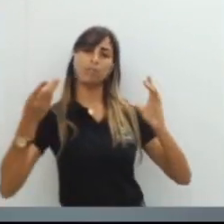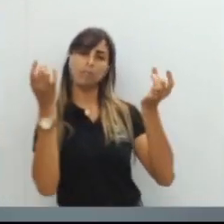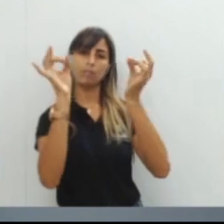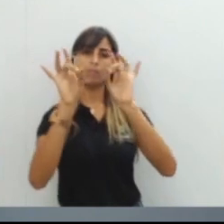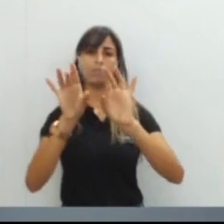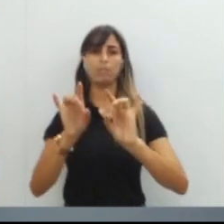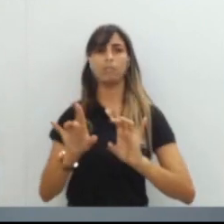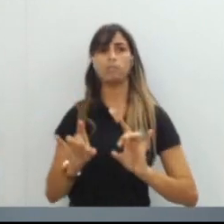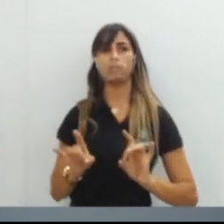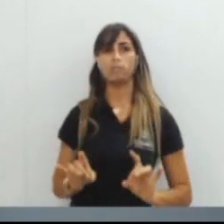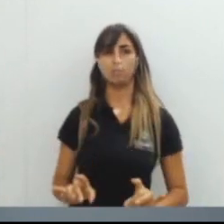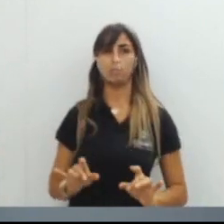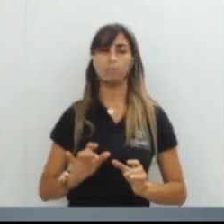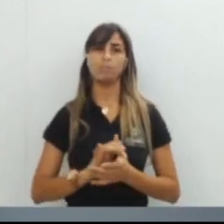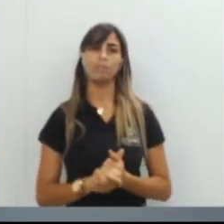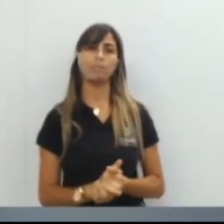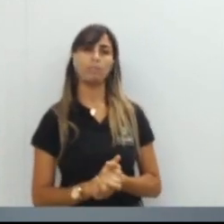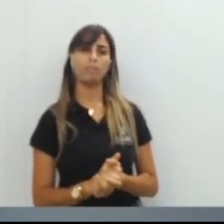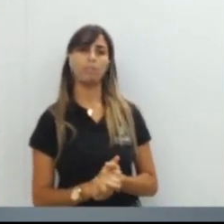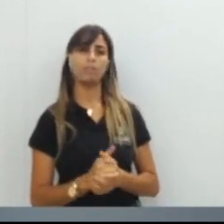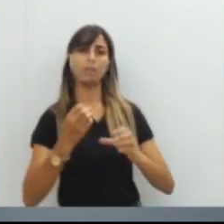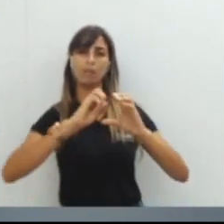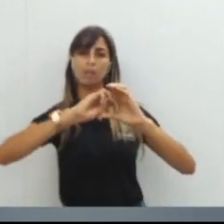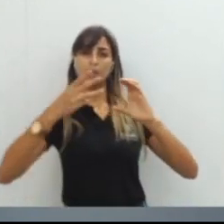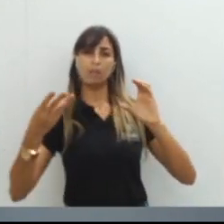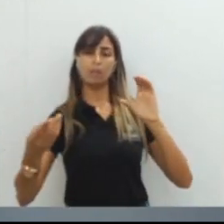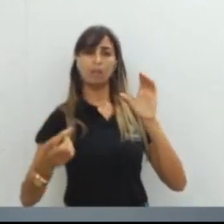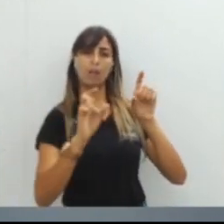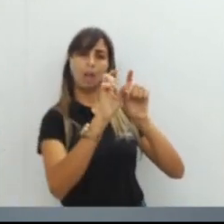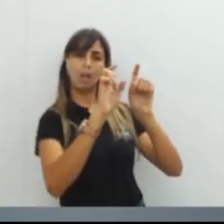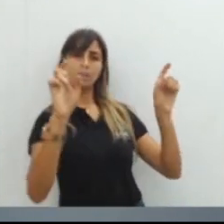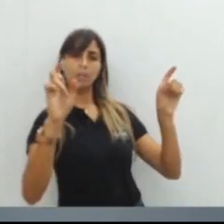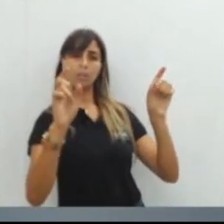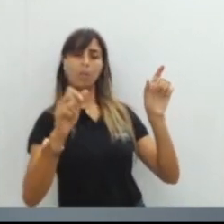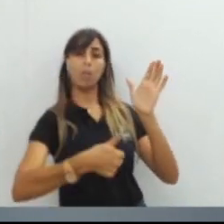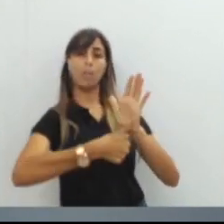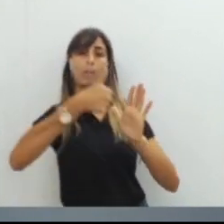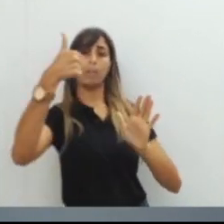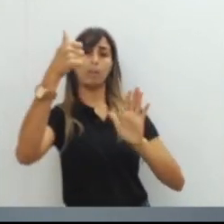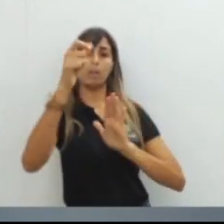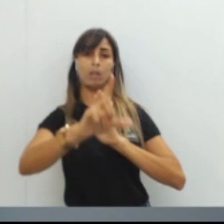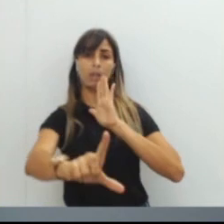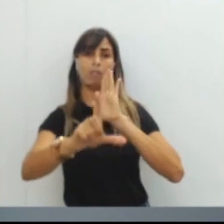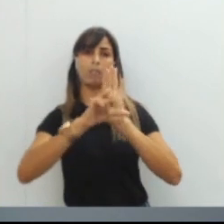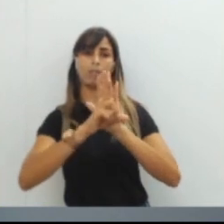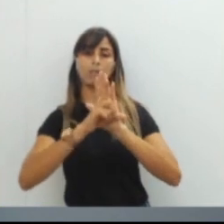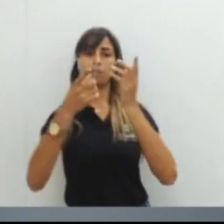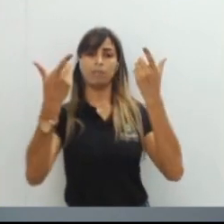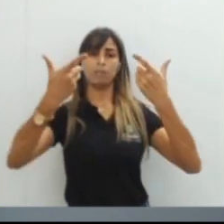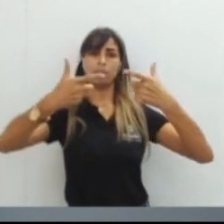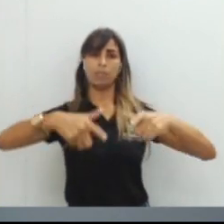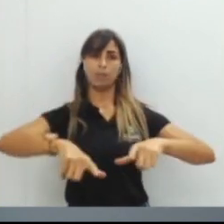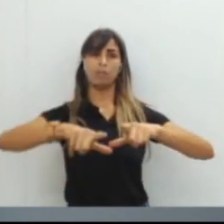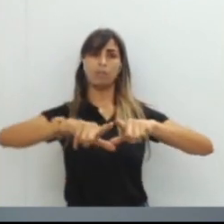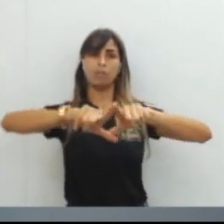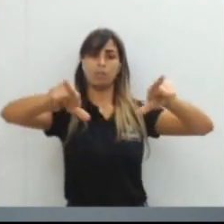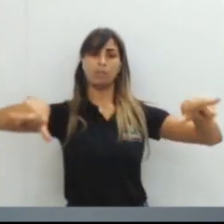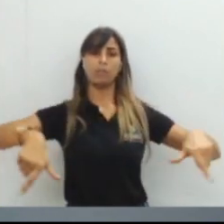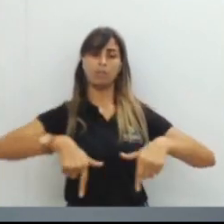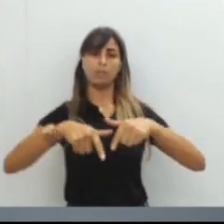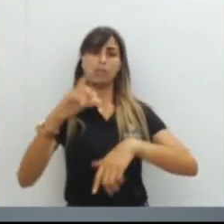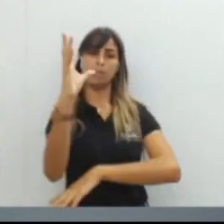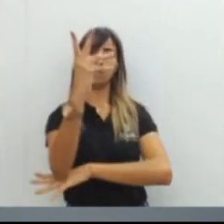especiais são, vamos lá, para o artigo 1º dessa lei, tá? Espaços territoriais e seus